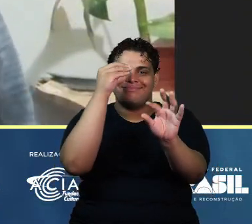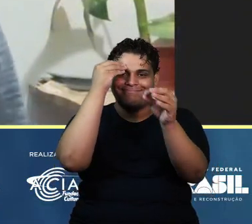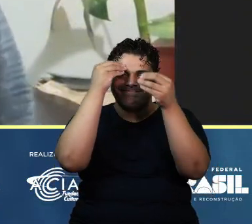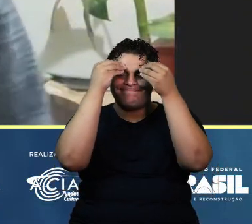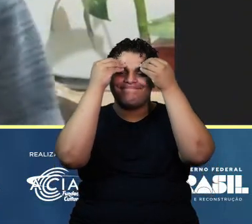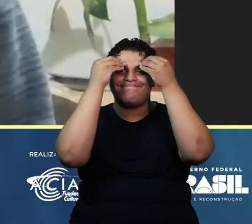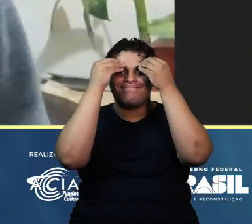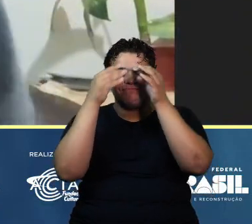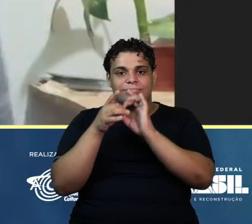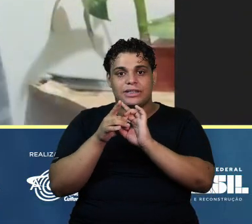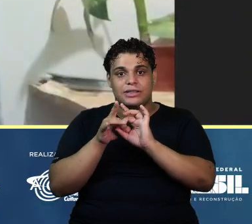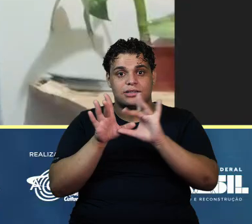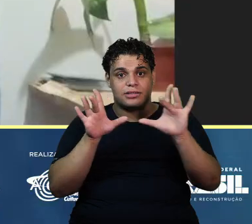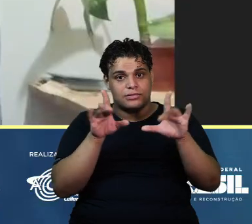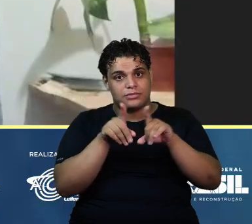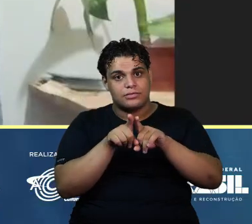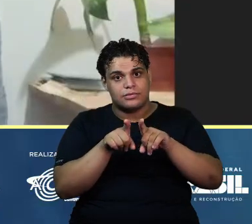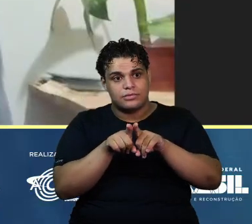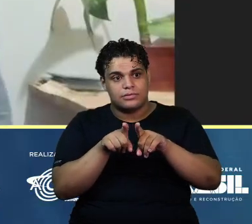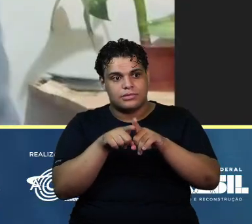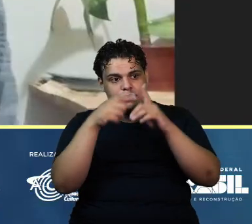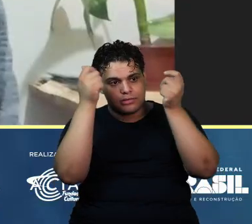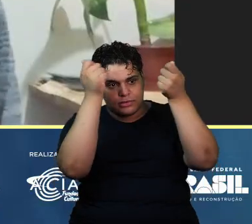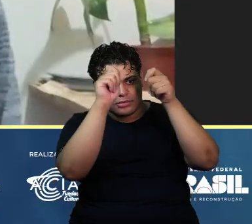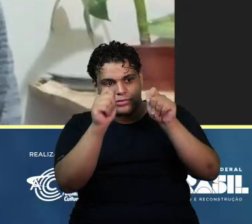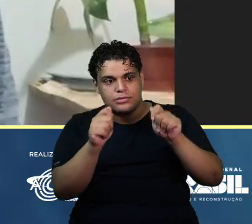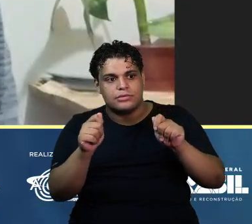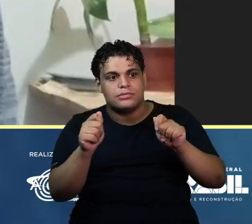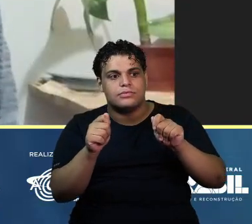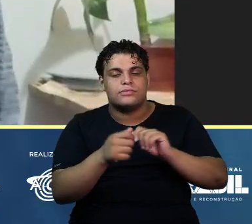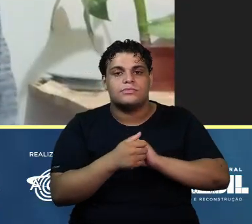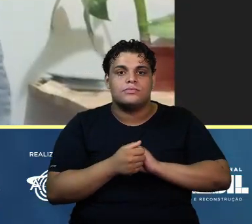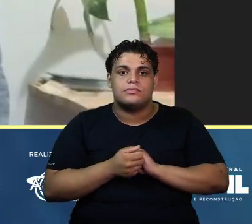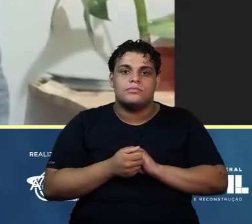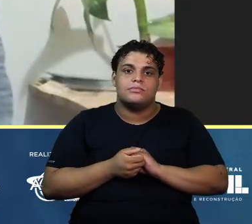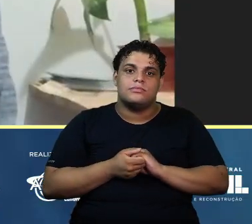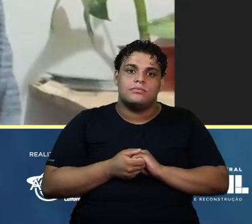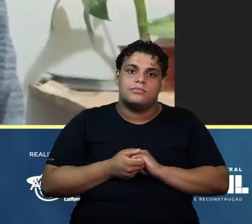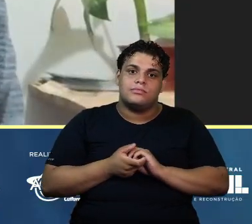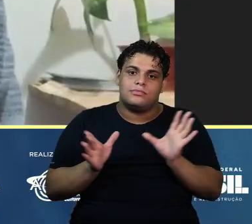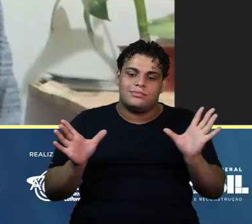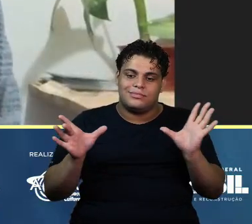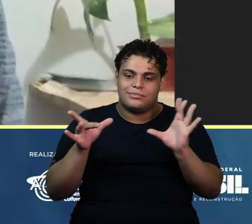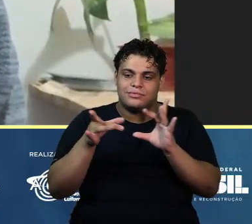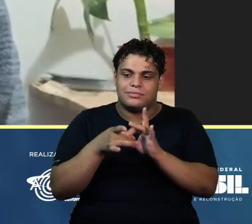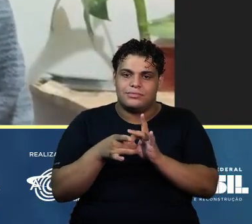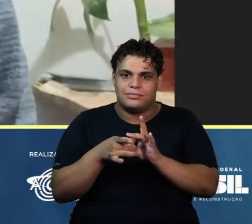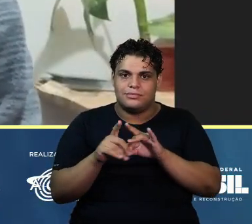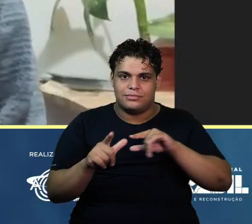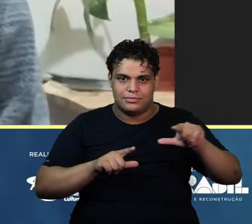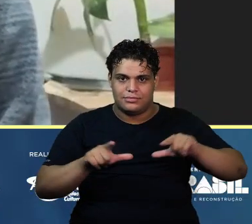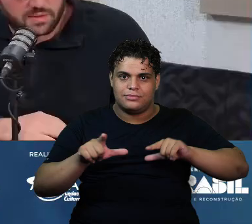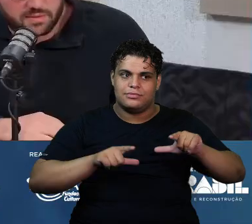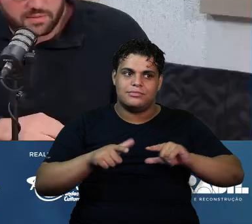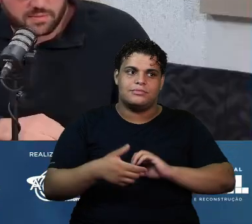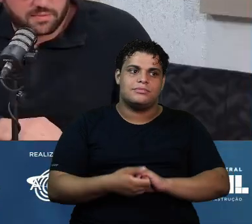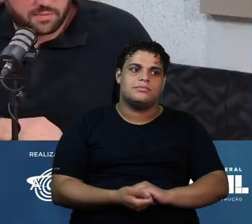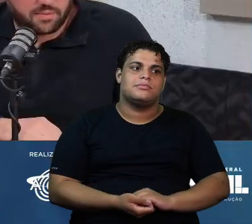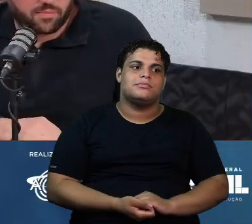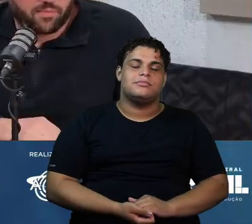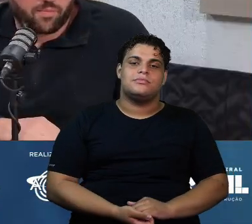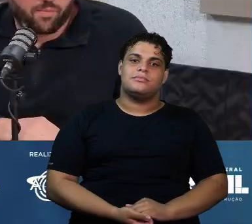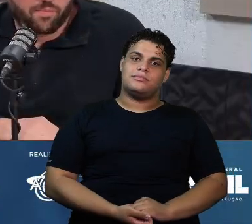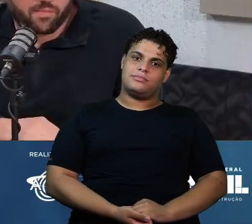leve e também ali mais artística, né? Então, esse é um ponto também de conexão dos nossos trabalhos, né? Ah, isso